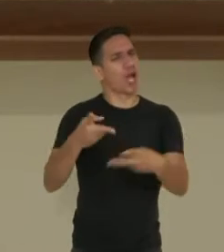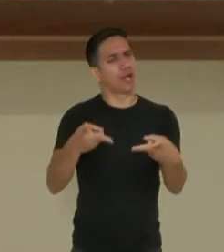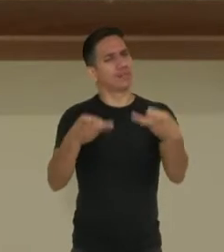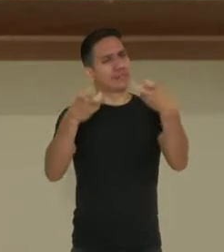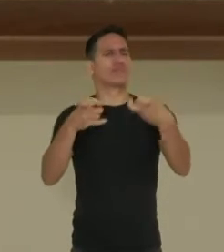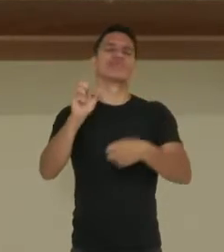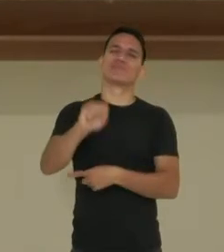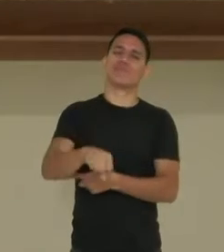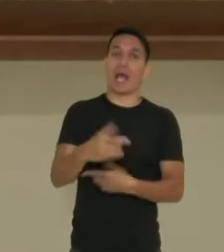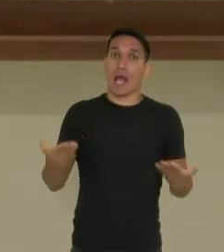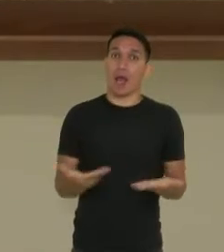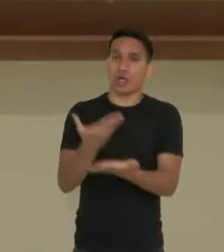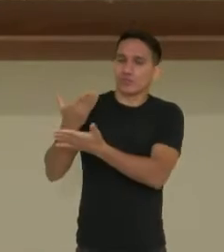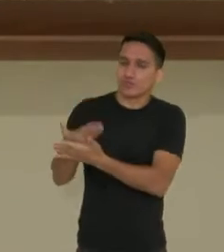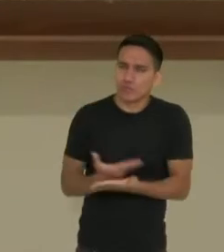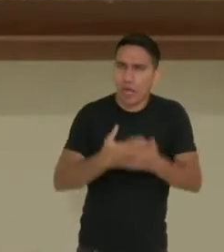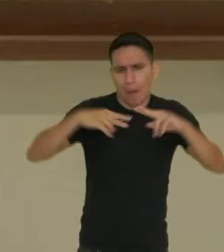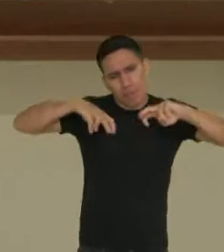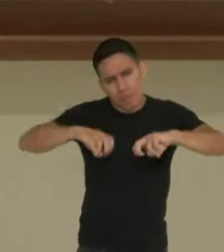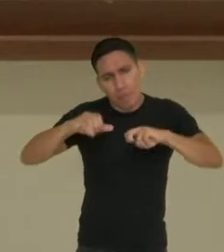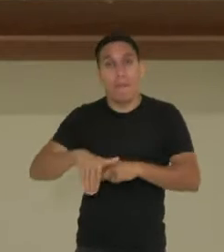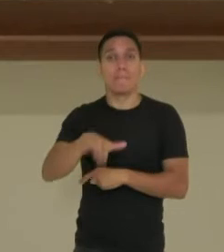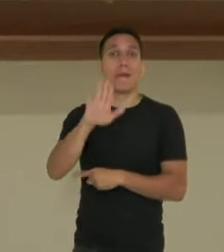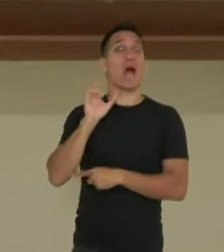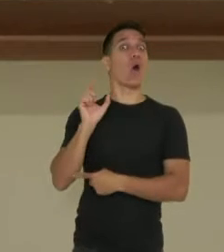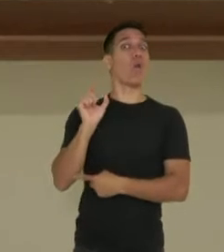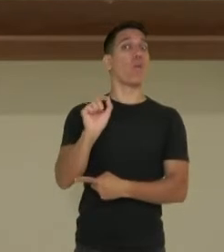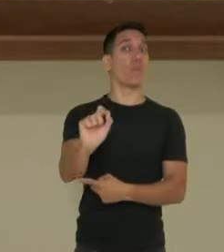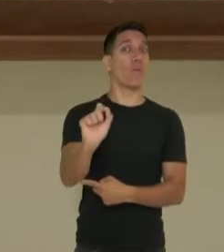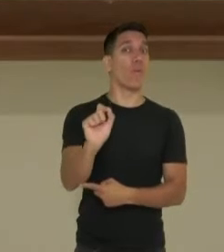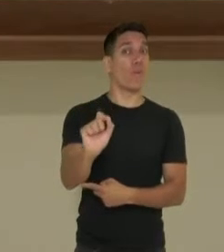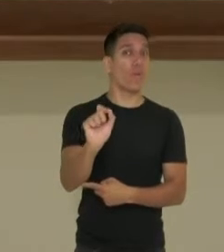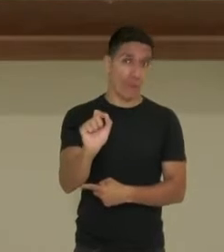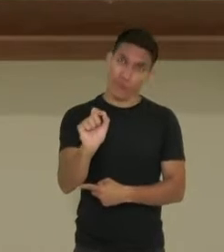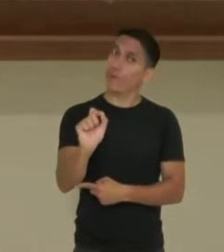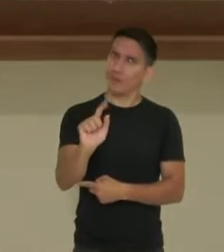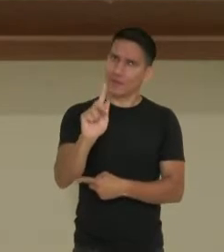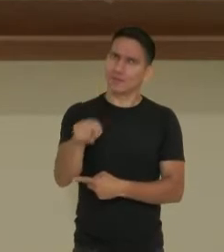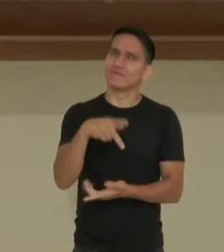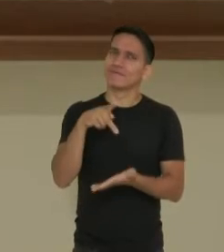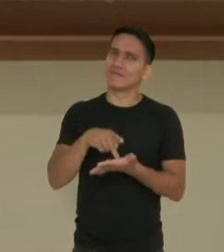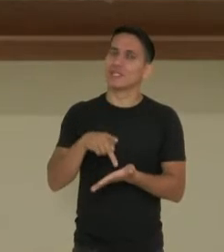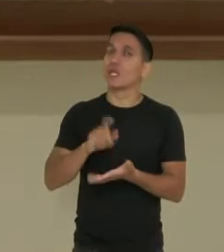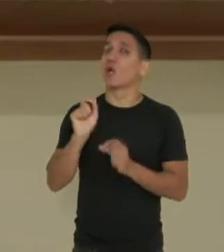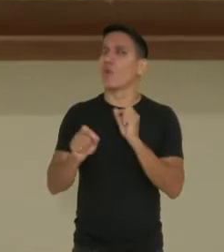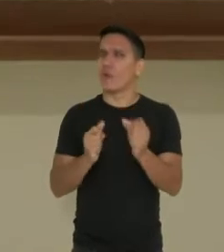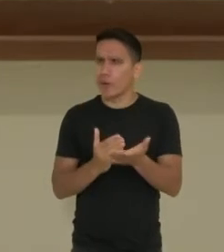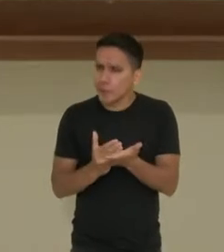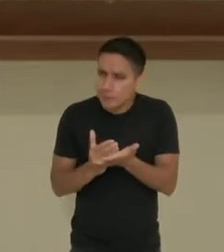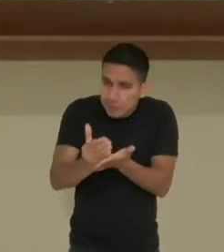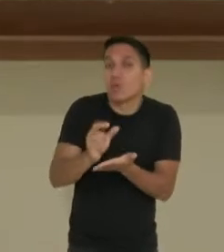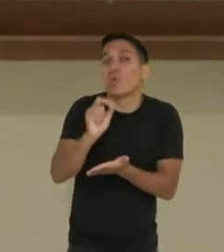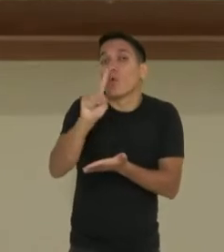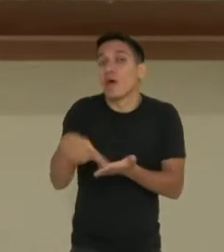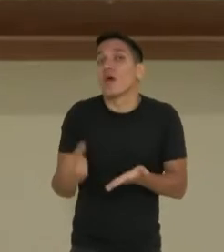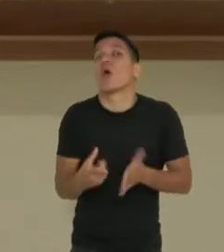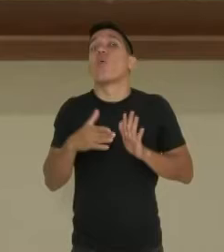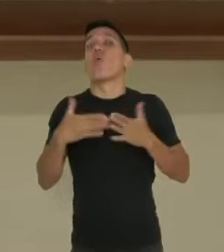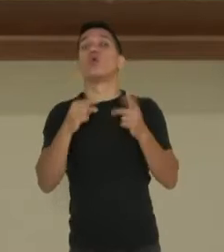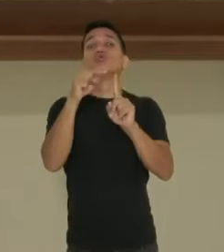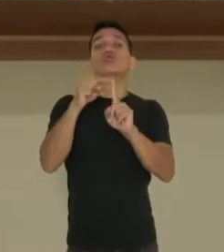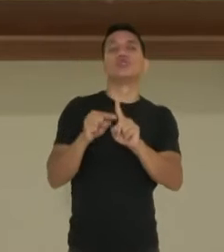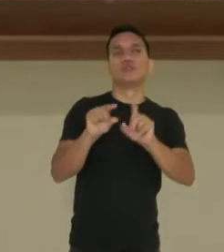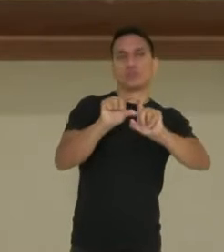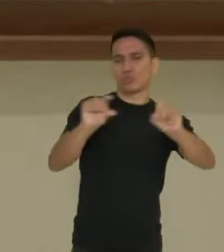Vamos então estudar um pouquinho mais, vamos aprofundar, vamos ver o que ele está iniciando, ele introduz que tipo de